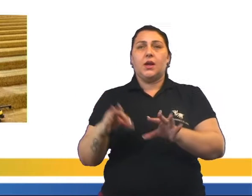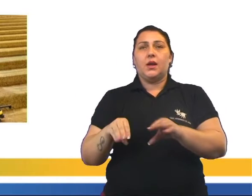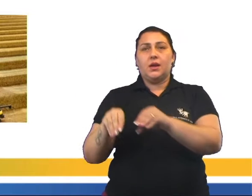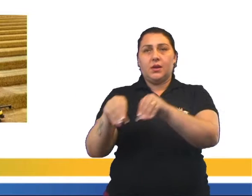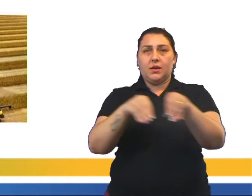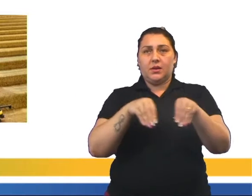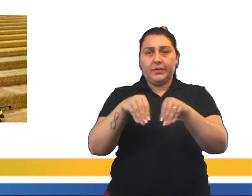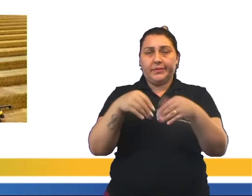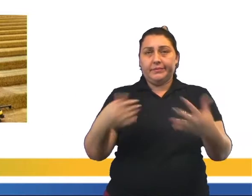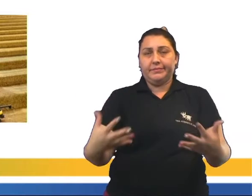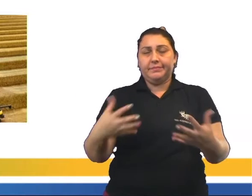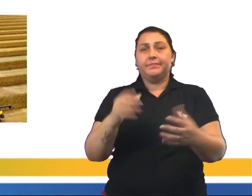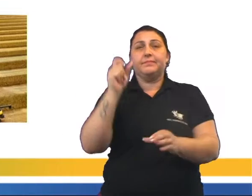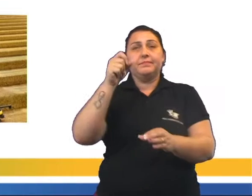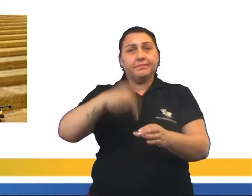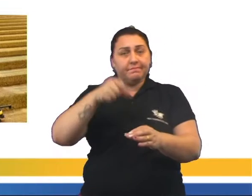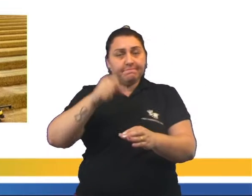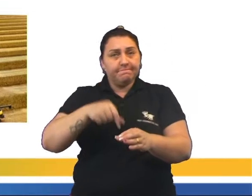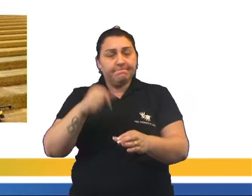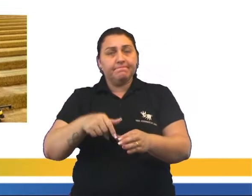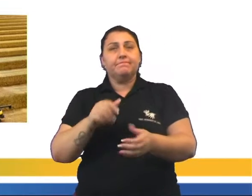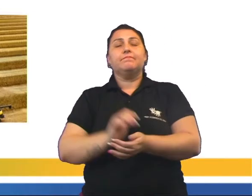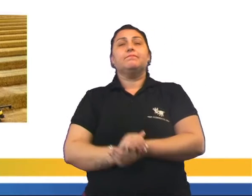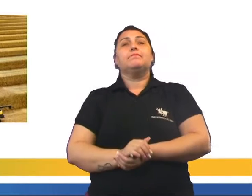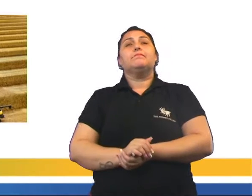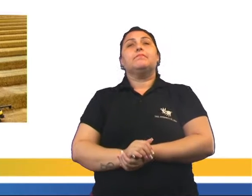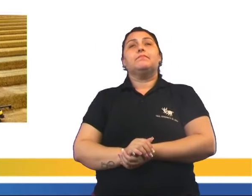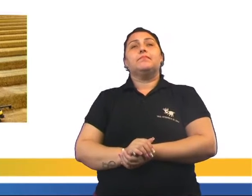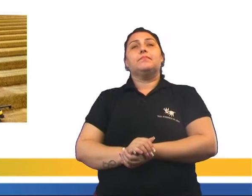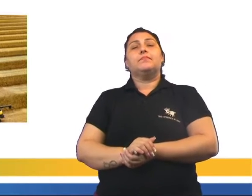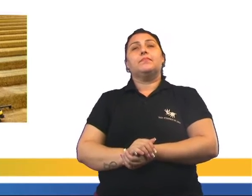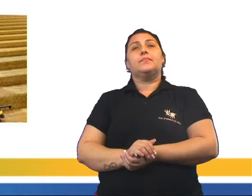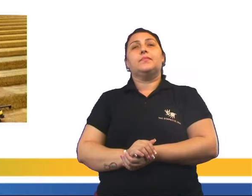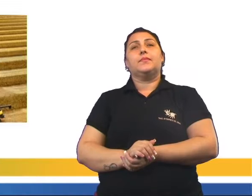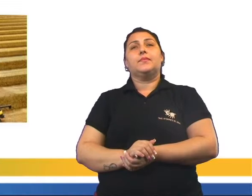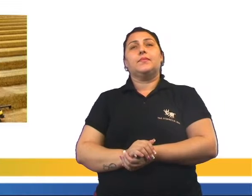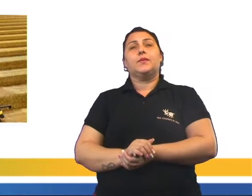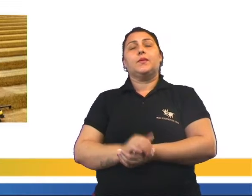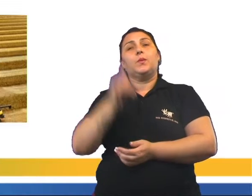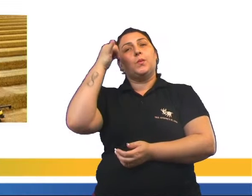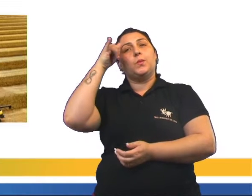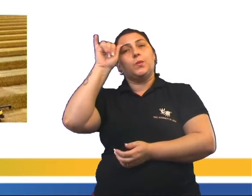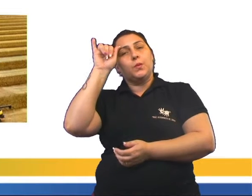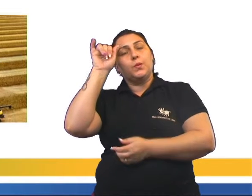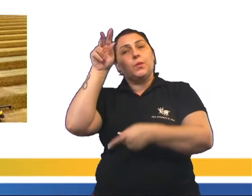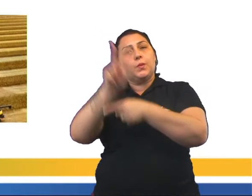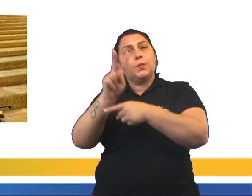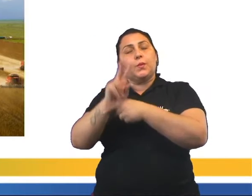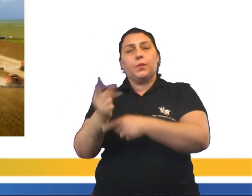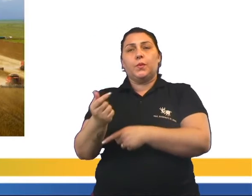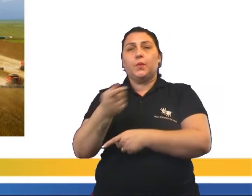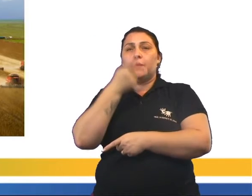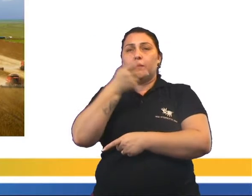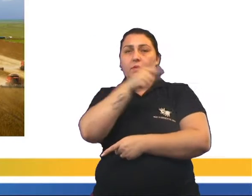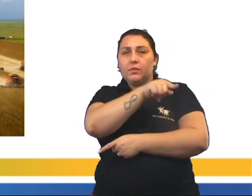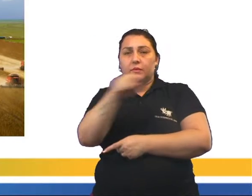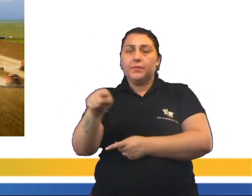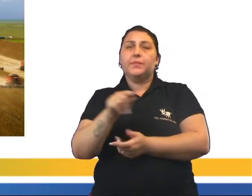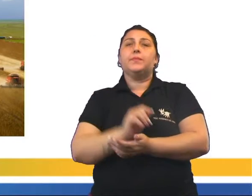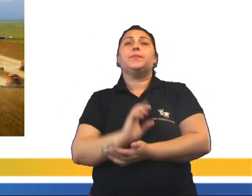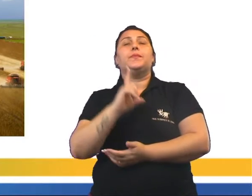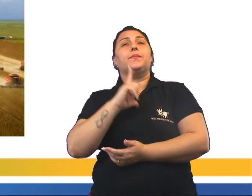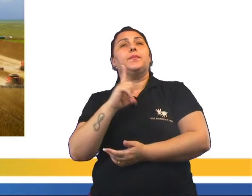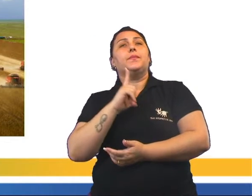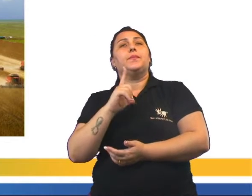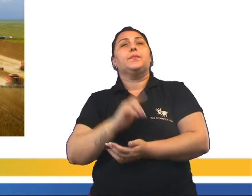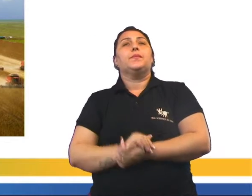aí. E eles vão plantar em grandes quantidades para o mercado externo, é claro, aí no agronegócio, como eu citei para vocês. Aí nós